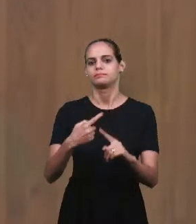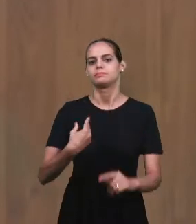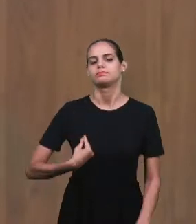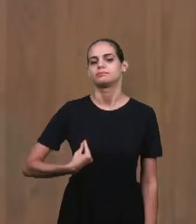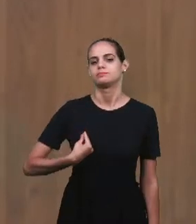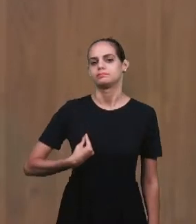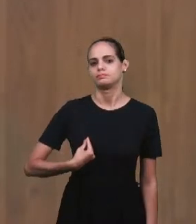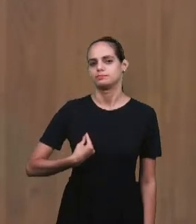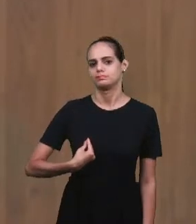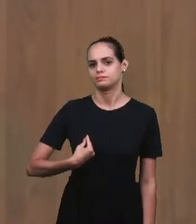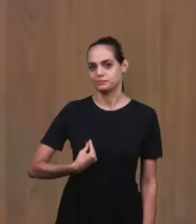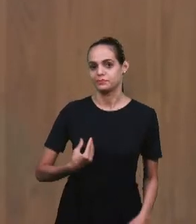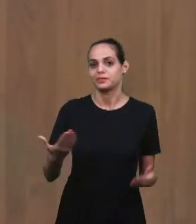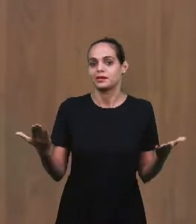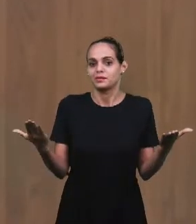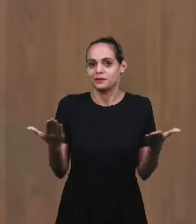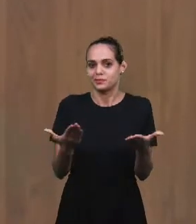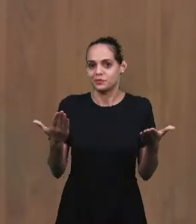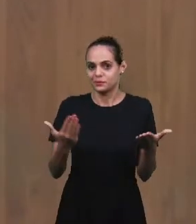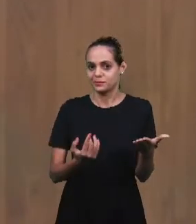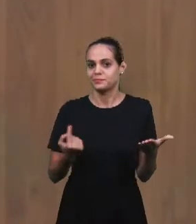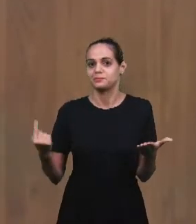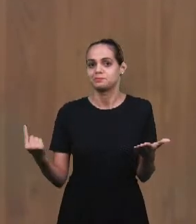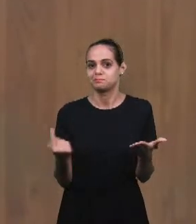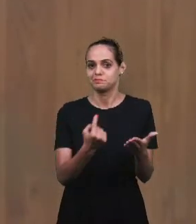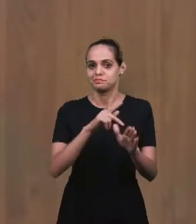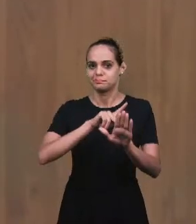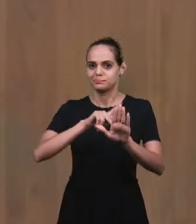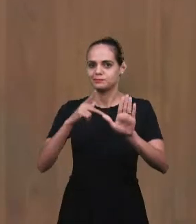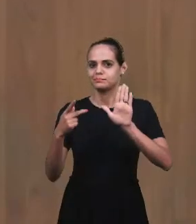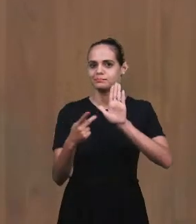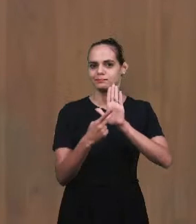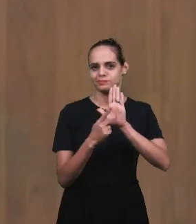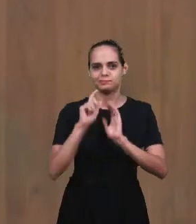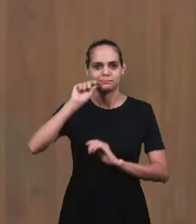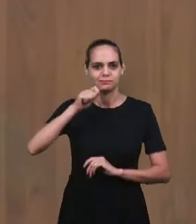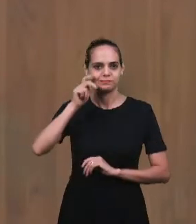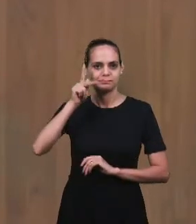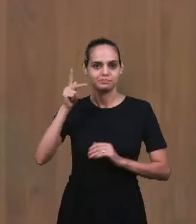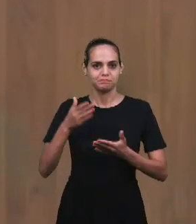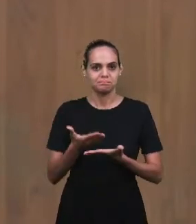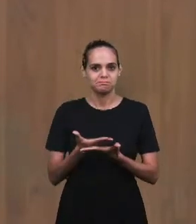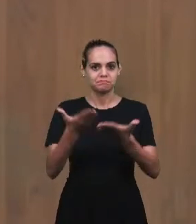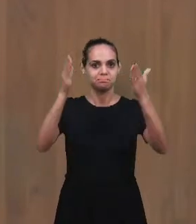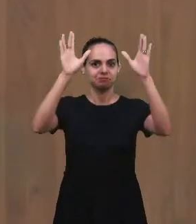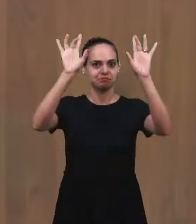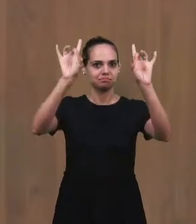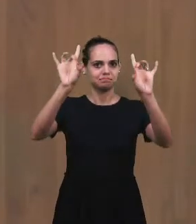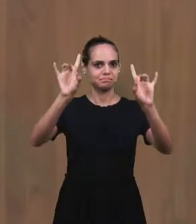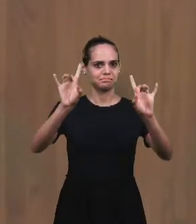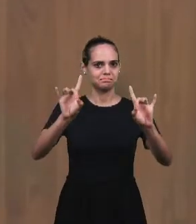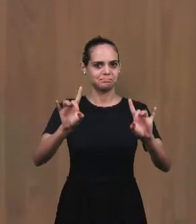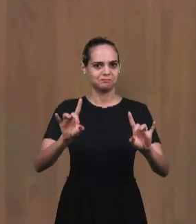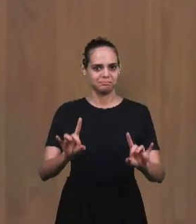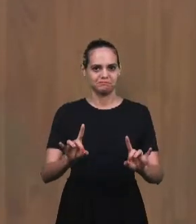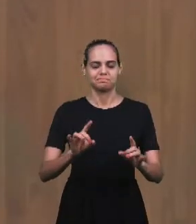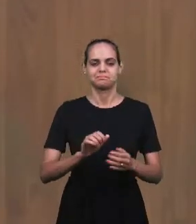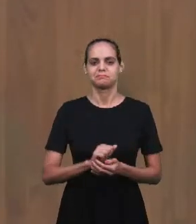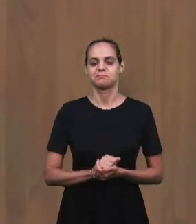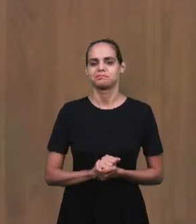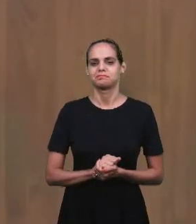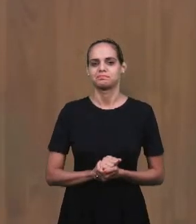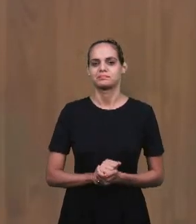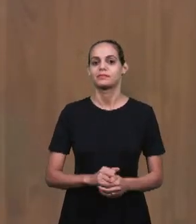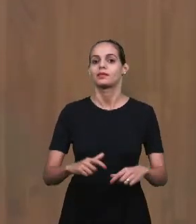vez, nós iremos agora entrar na parábola da Grande Ceia. E a parábola da Grande Ceia, ela está registrada no Evangelho